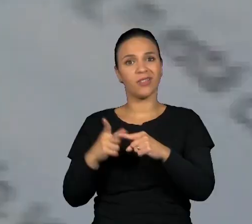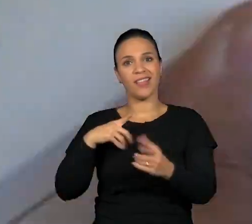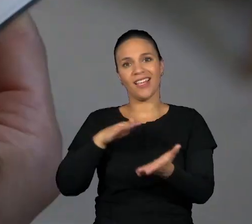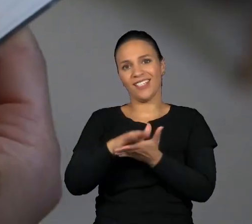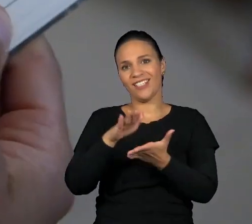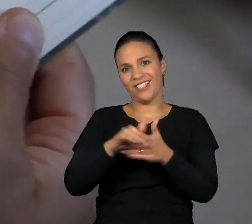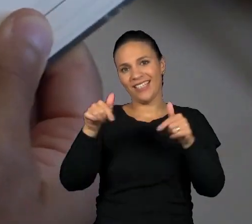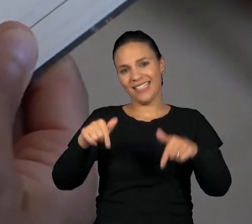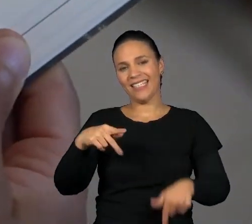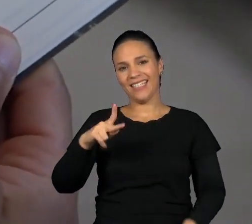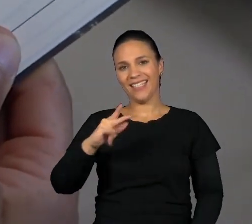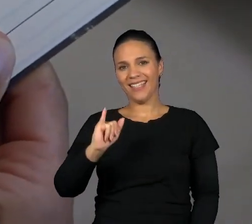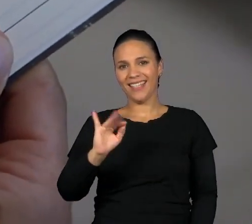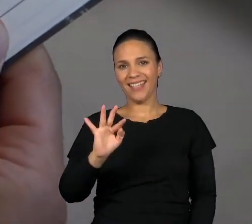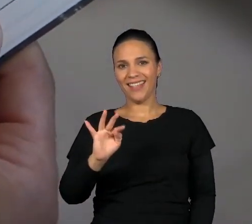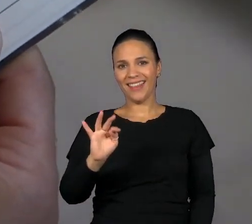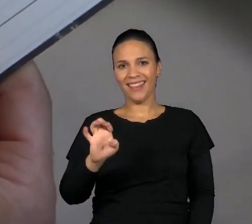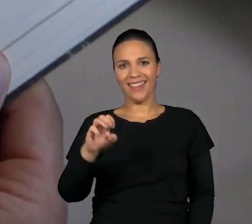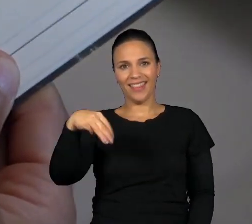Quitembo.